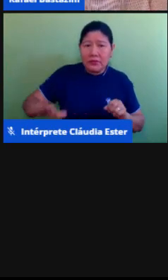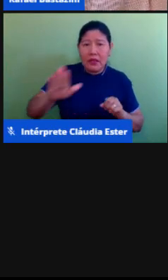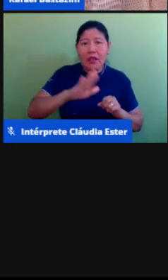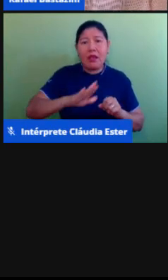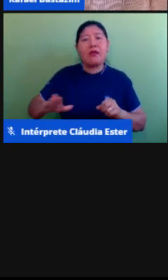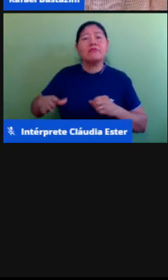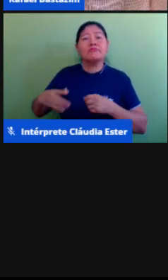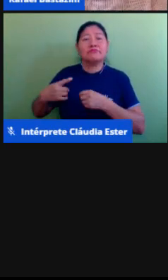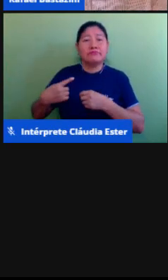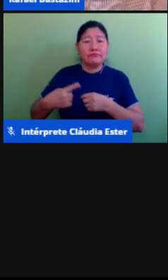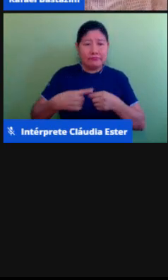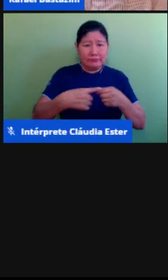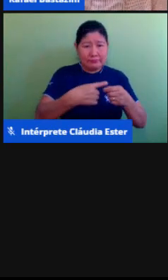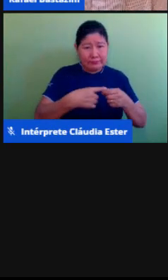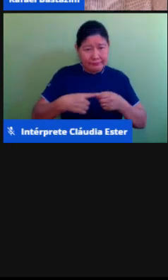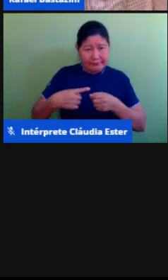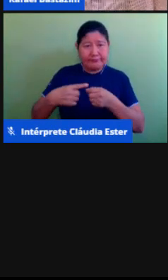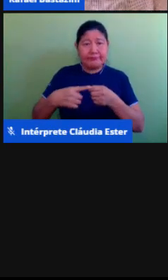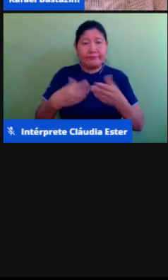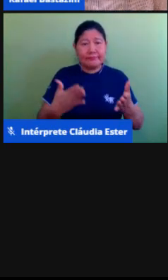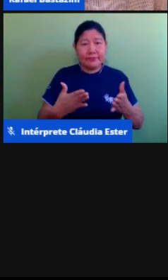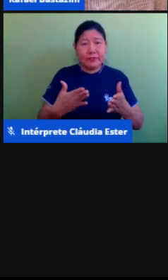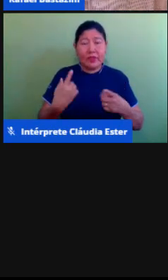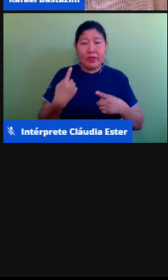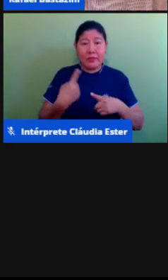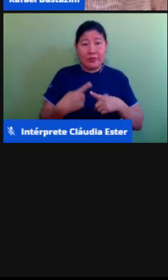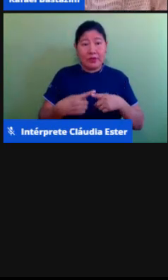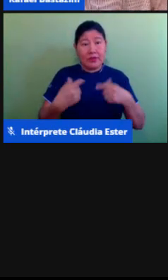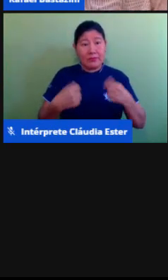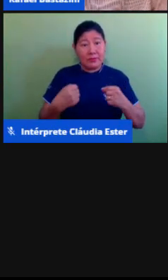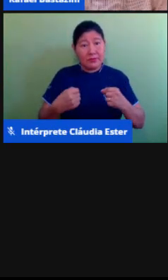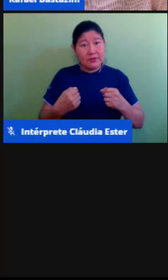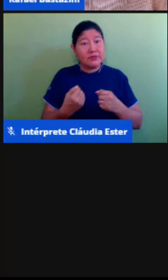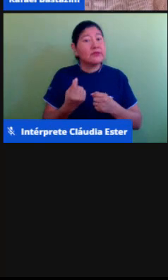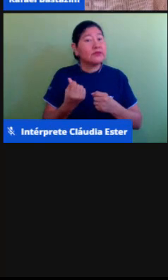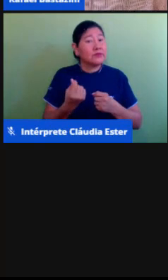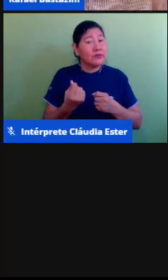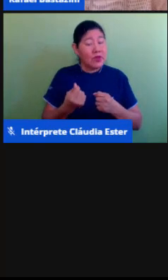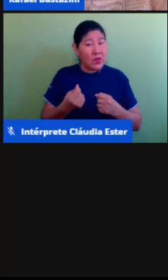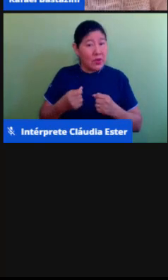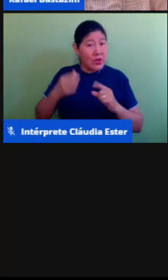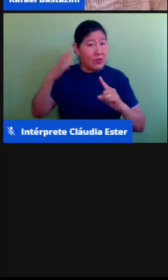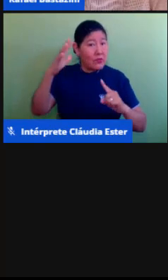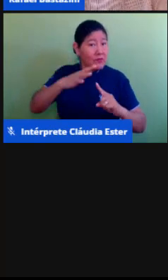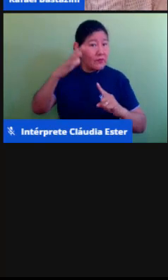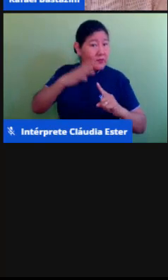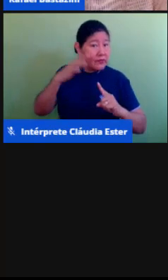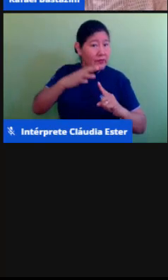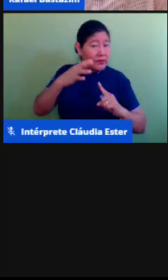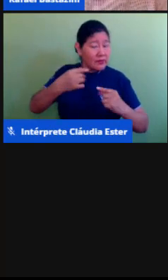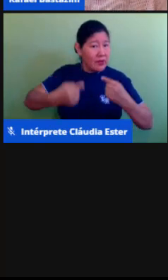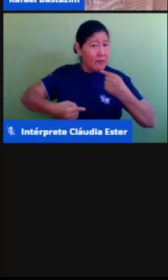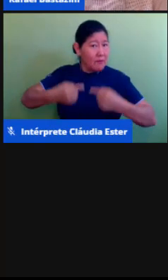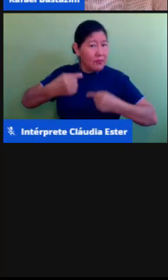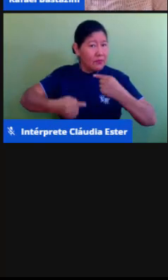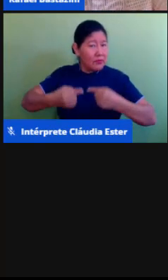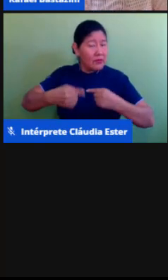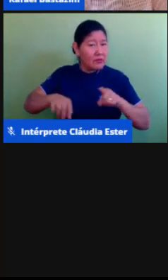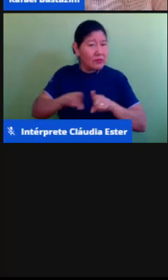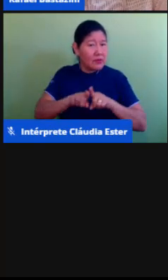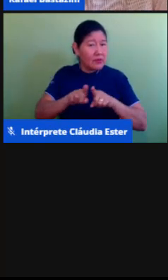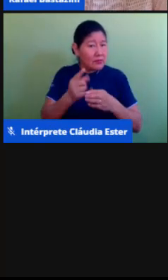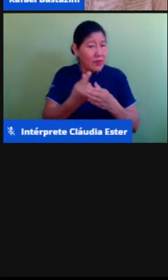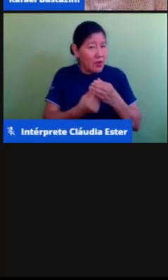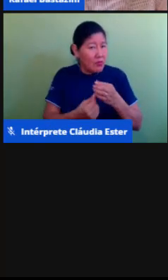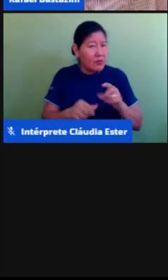qualquer tipo de intervenção exige investimentos maiores, negociação política maior, dentre outros fatores